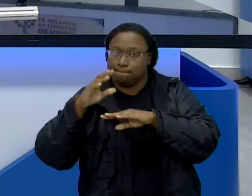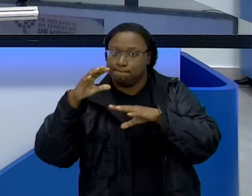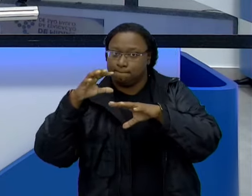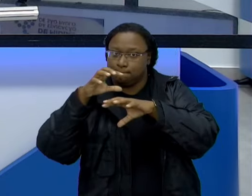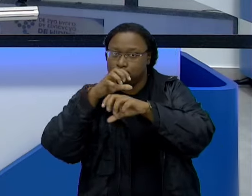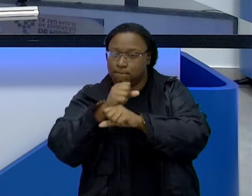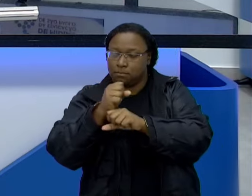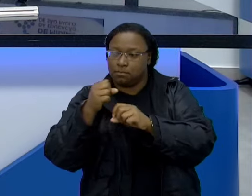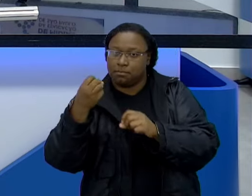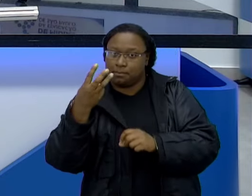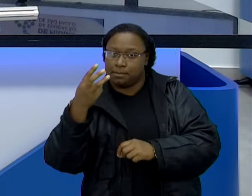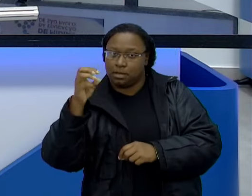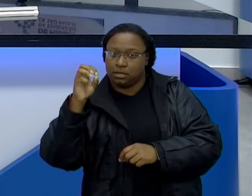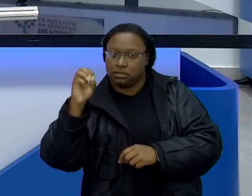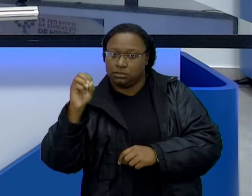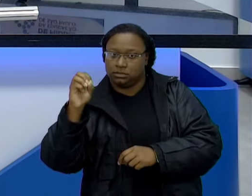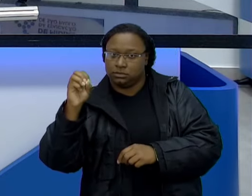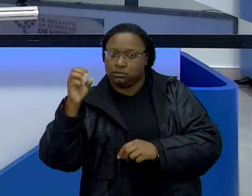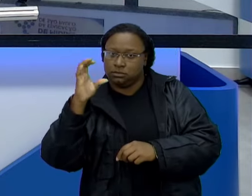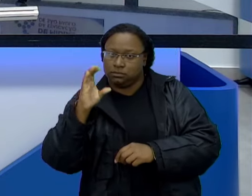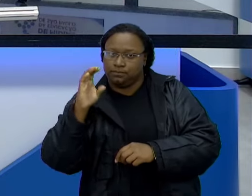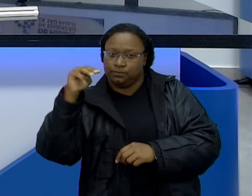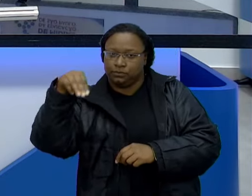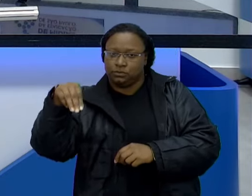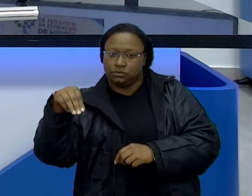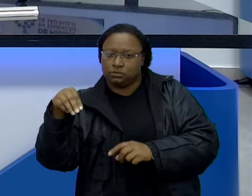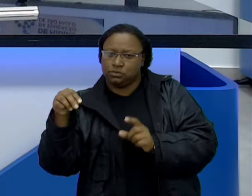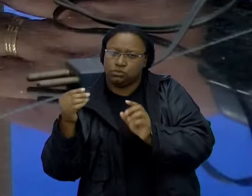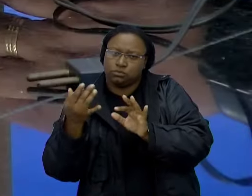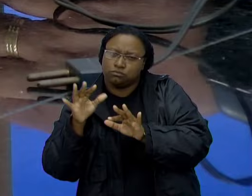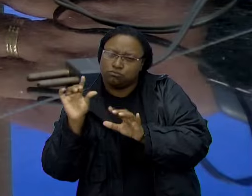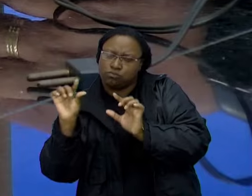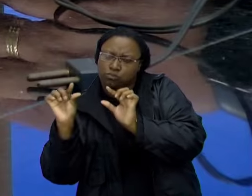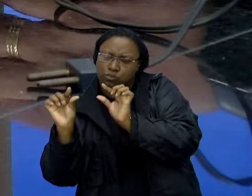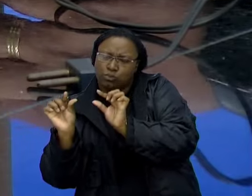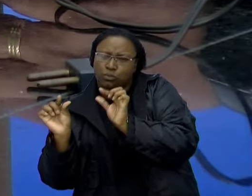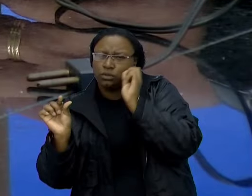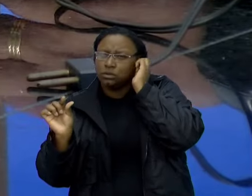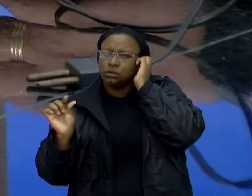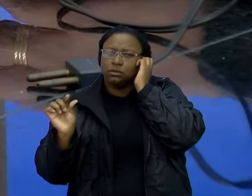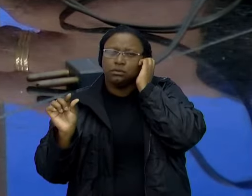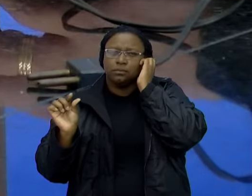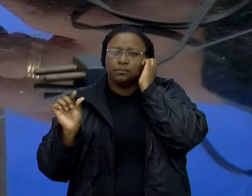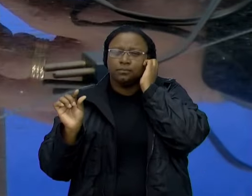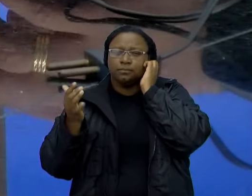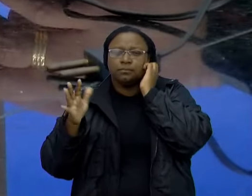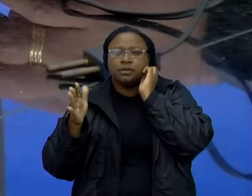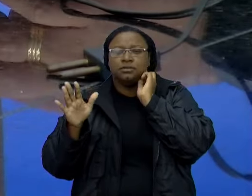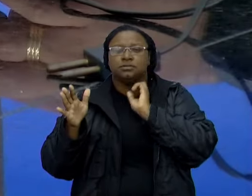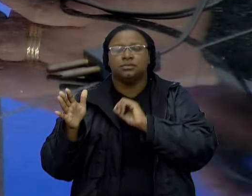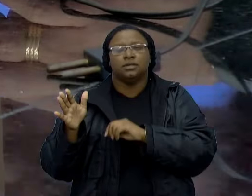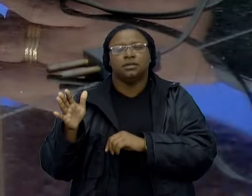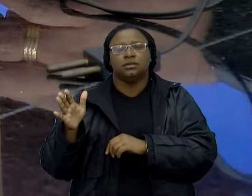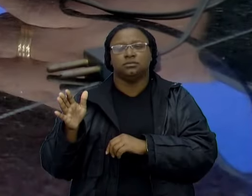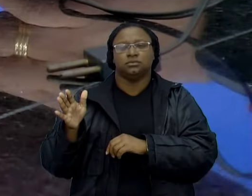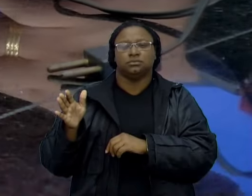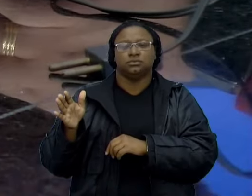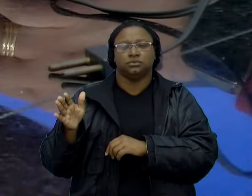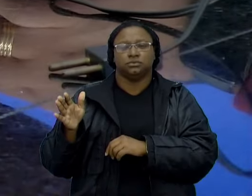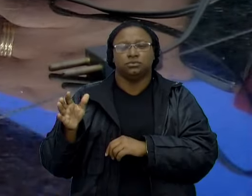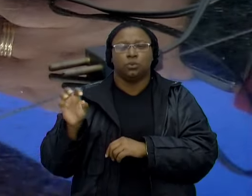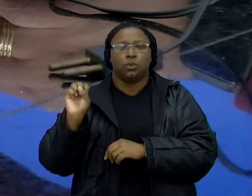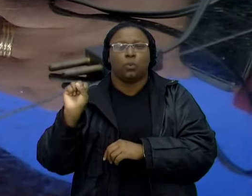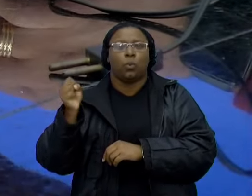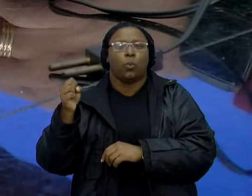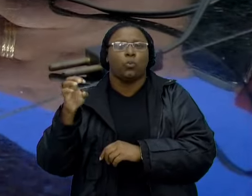centímetros, né? E aqui eu tenho um pouquinho mais, aqui vai dar mais ou menos uns